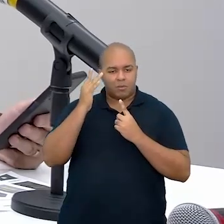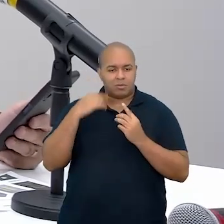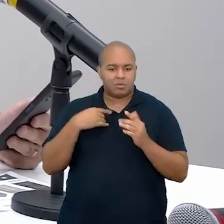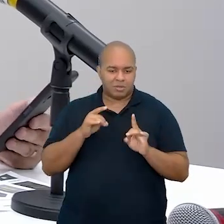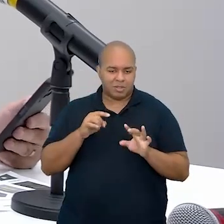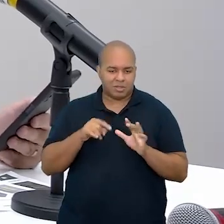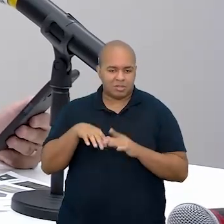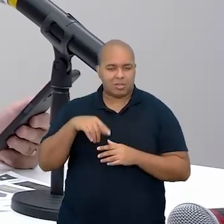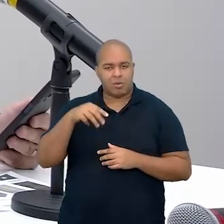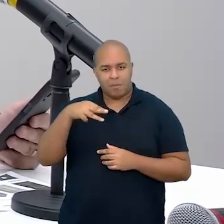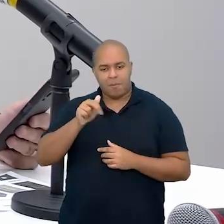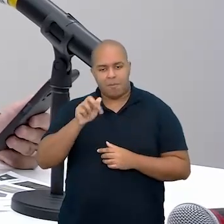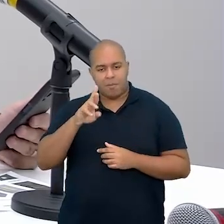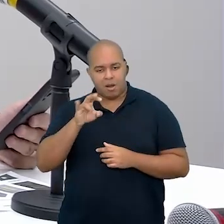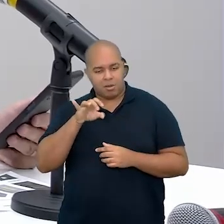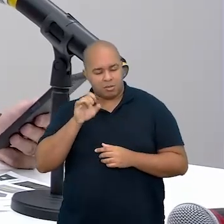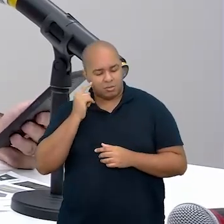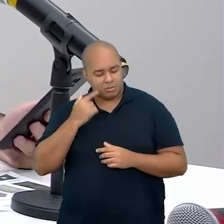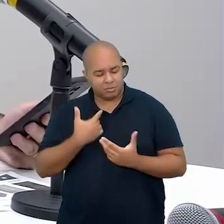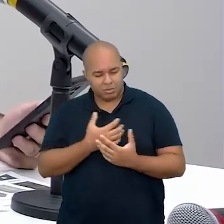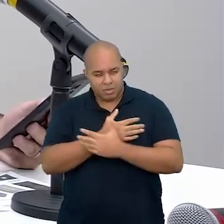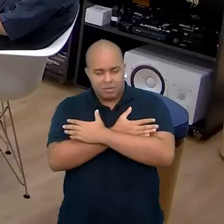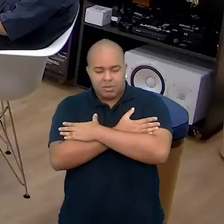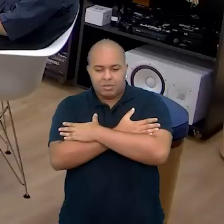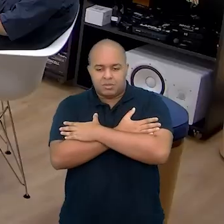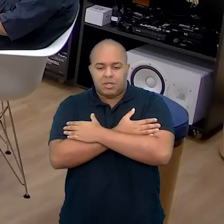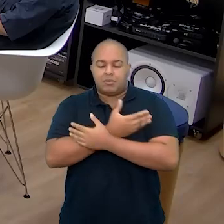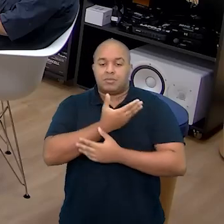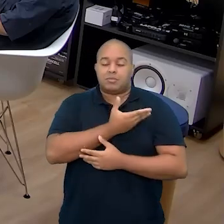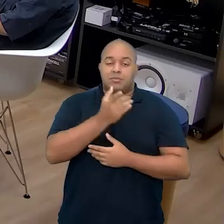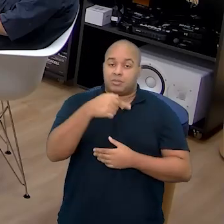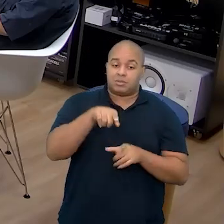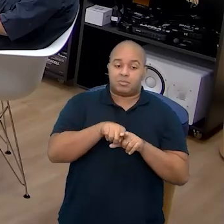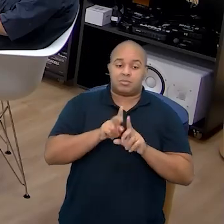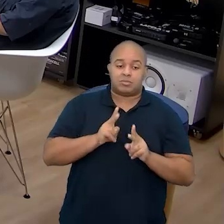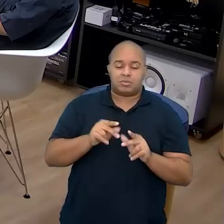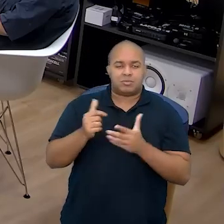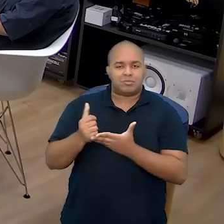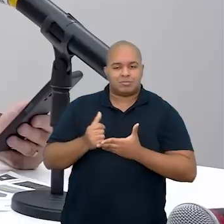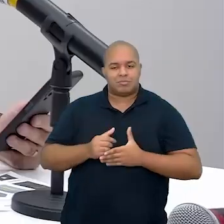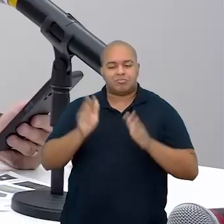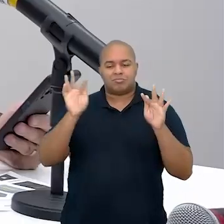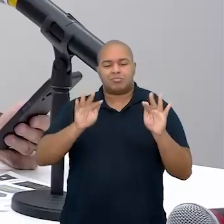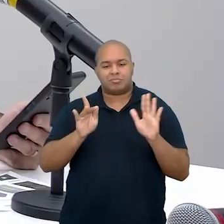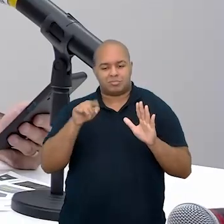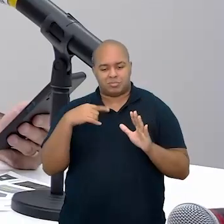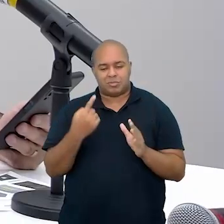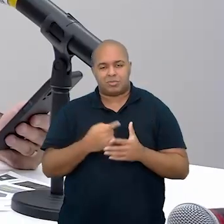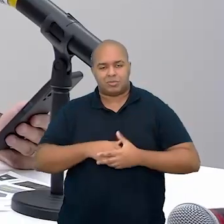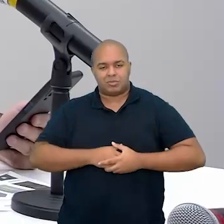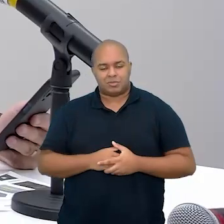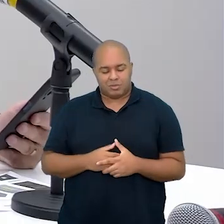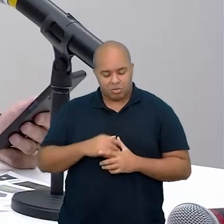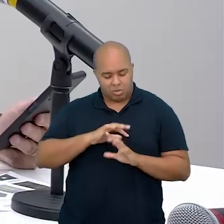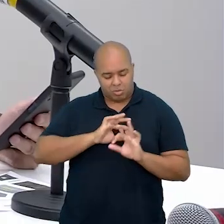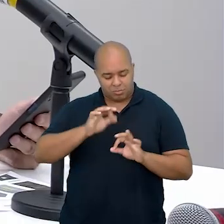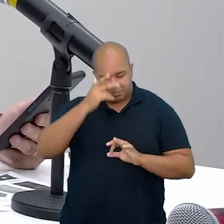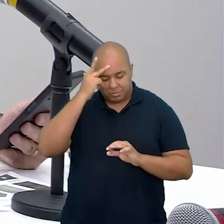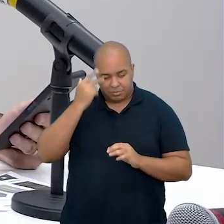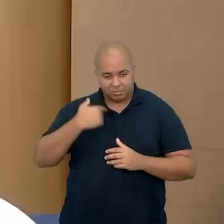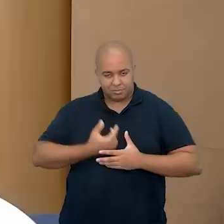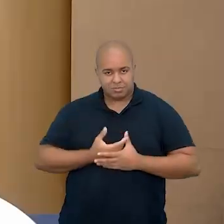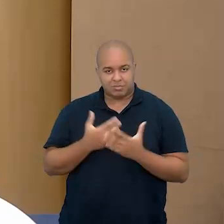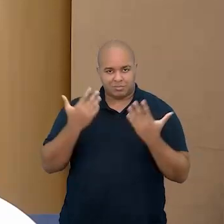técnico de São Marcos. Um grande abraço, meu amigo. Que você continue trazendo felicidade a todos. Grande pessoa.